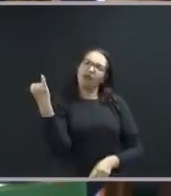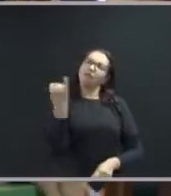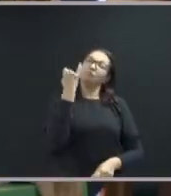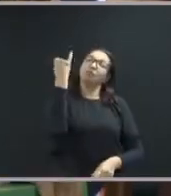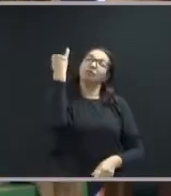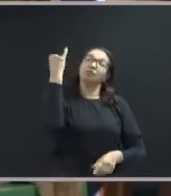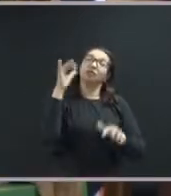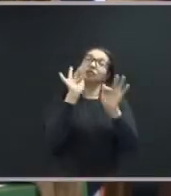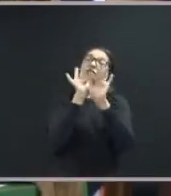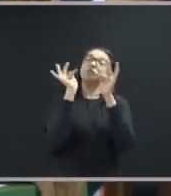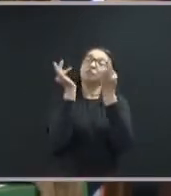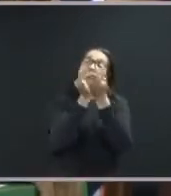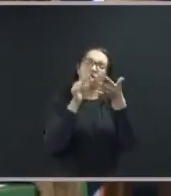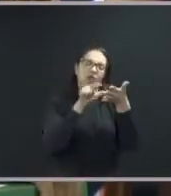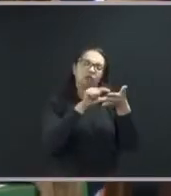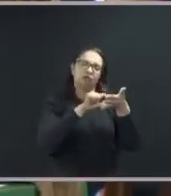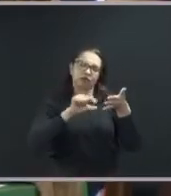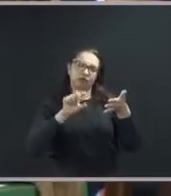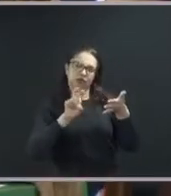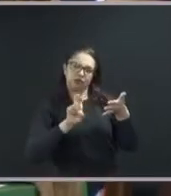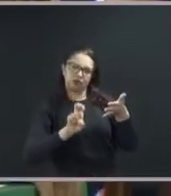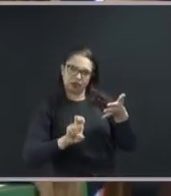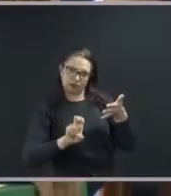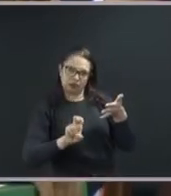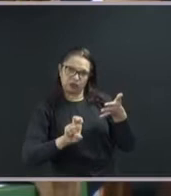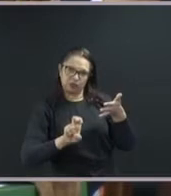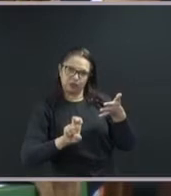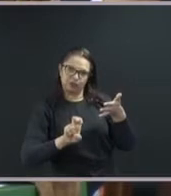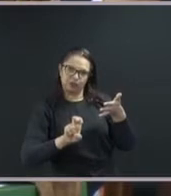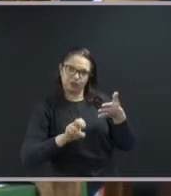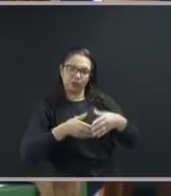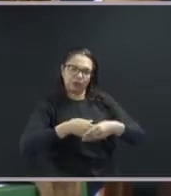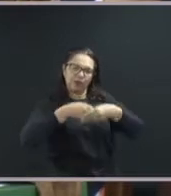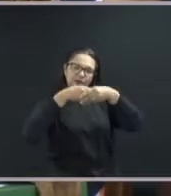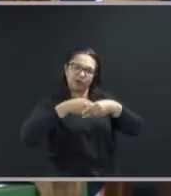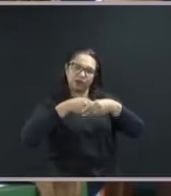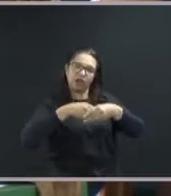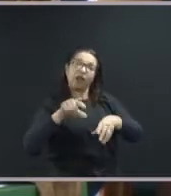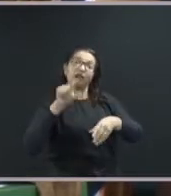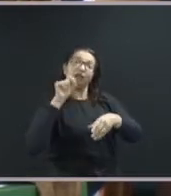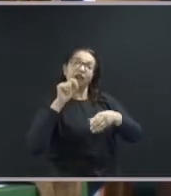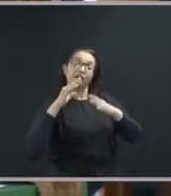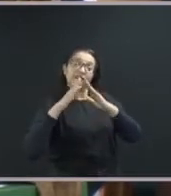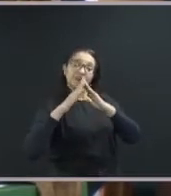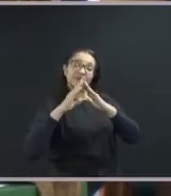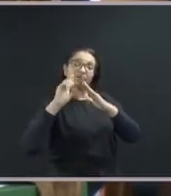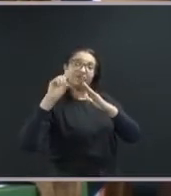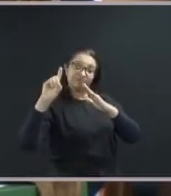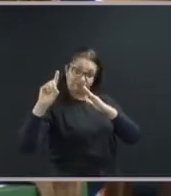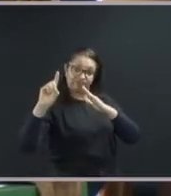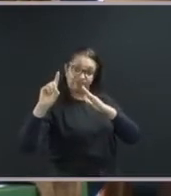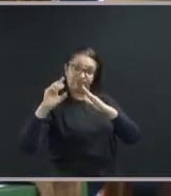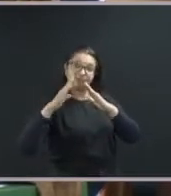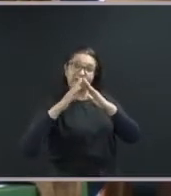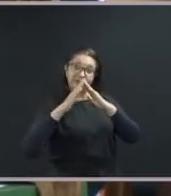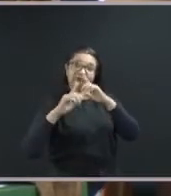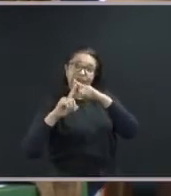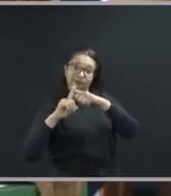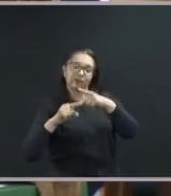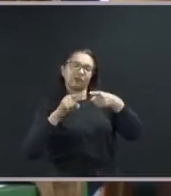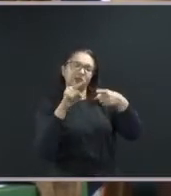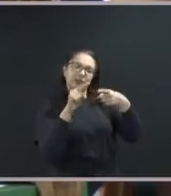No versículo 5, ele diz assim, saudai a igreja que está em sua casa, saudai